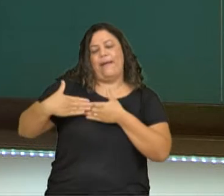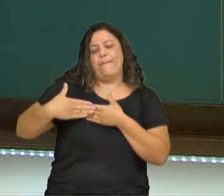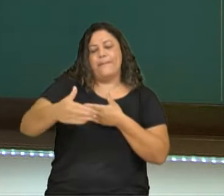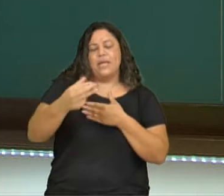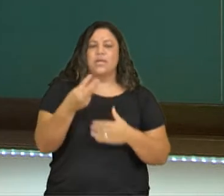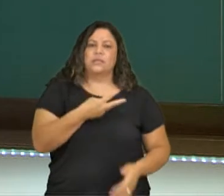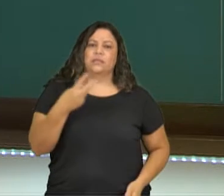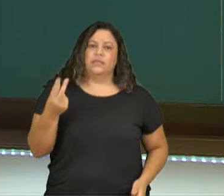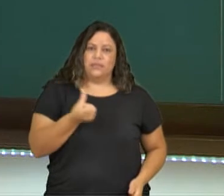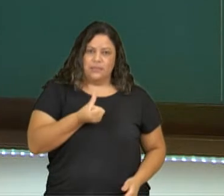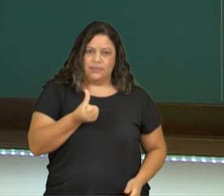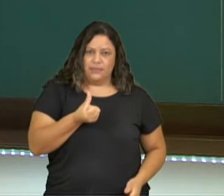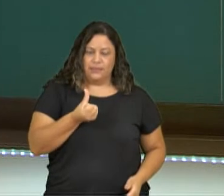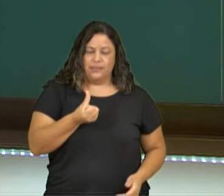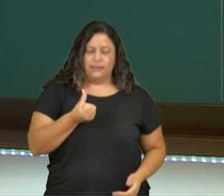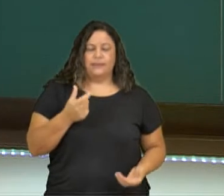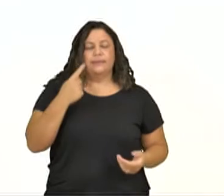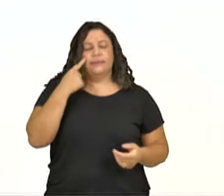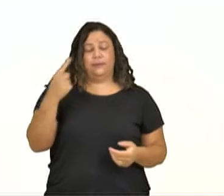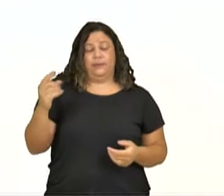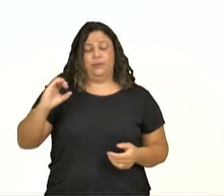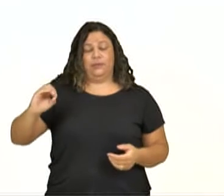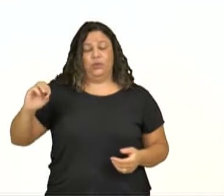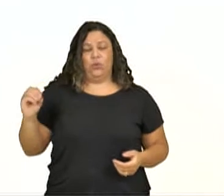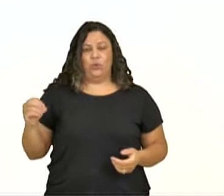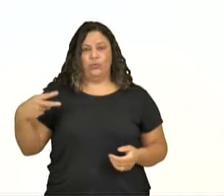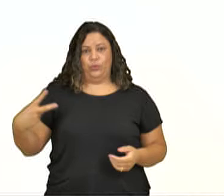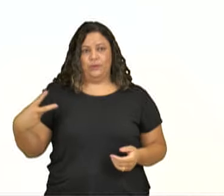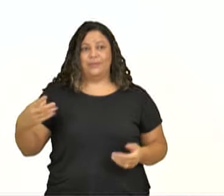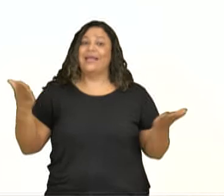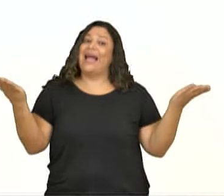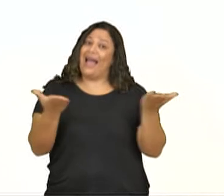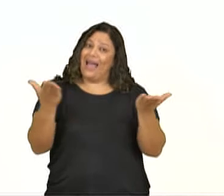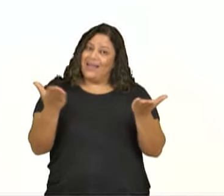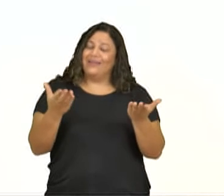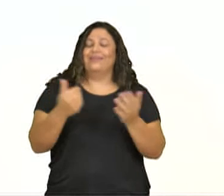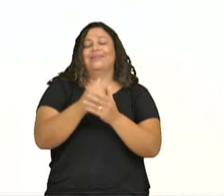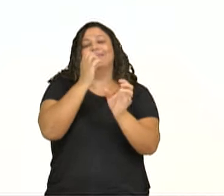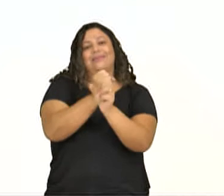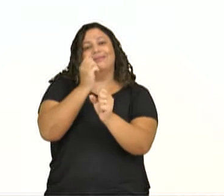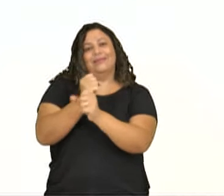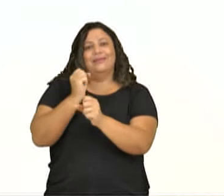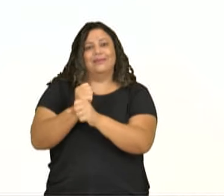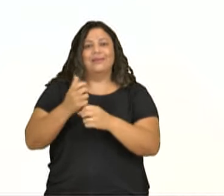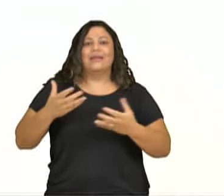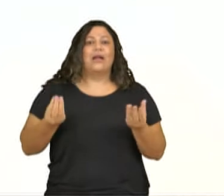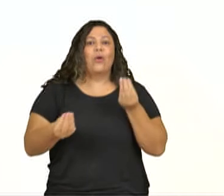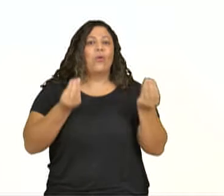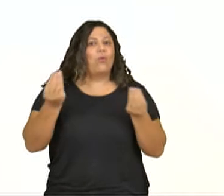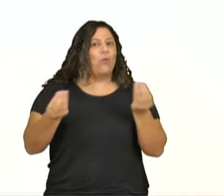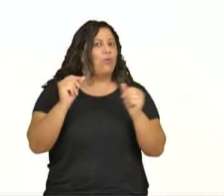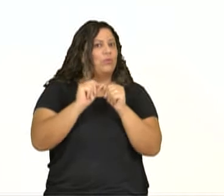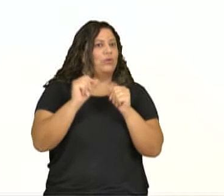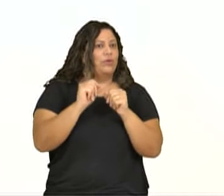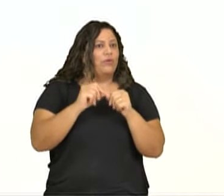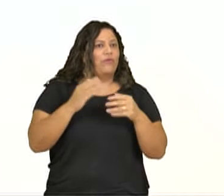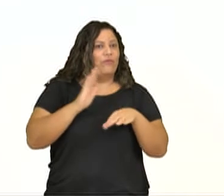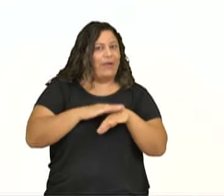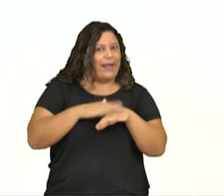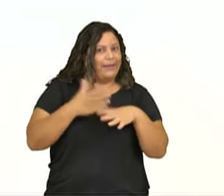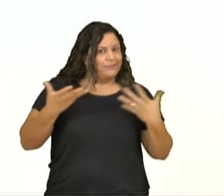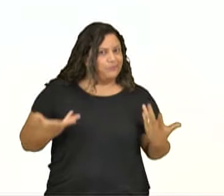de grafite, tá bem? Agora a gente vai para o cálculo de rendimento. Como é que eu faço? Os 132 que